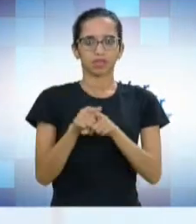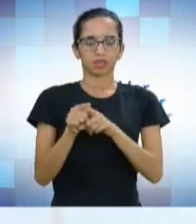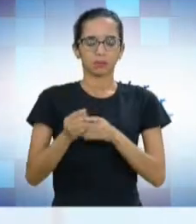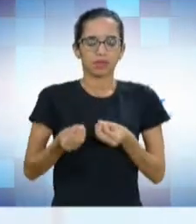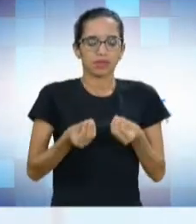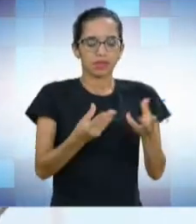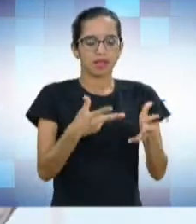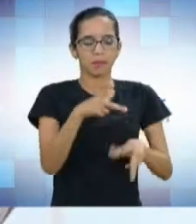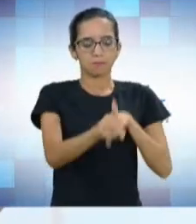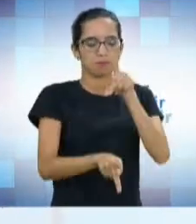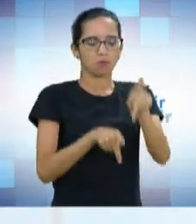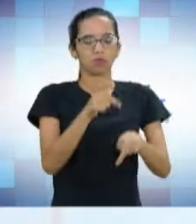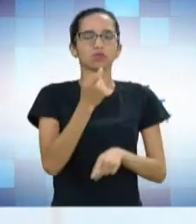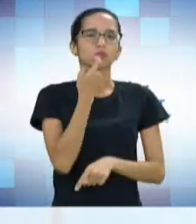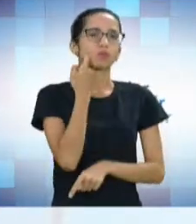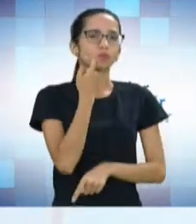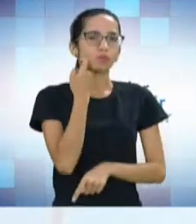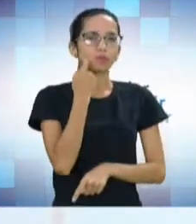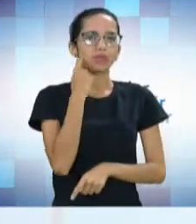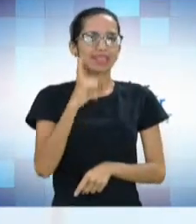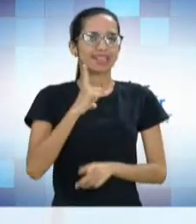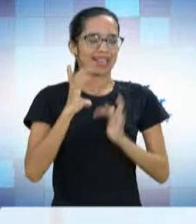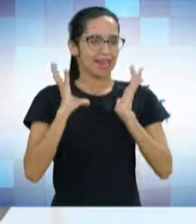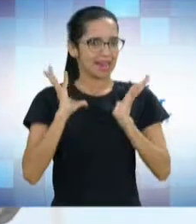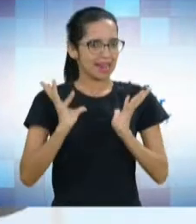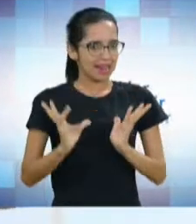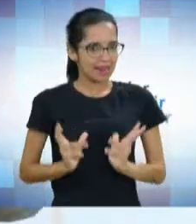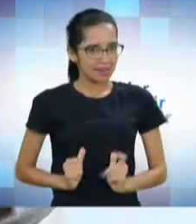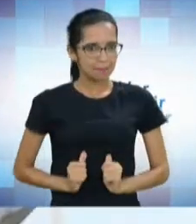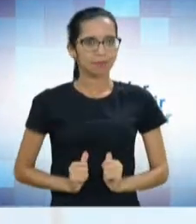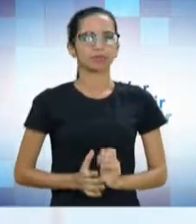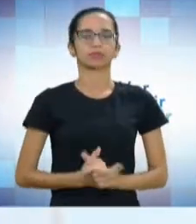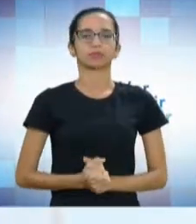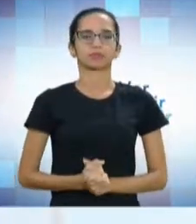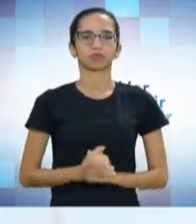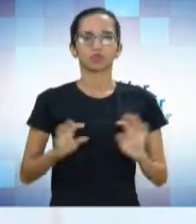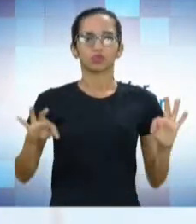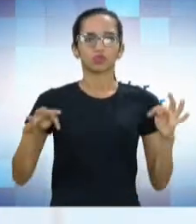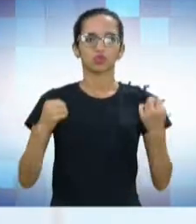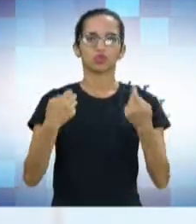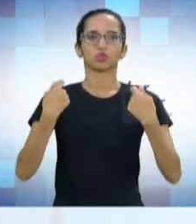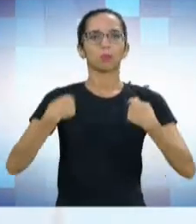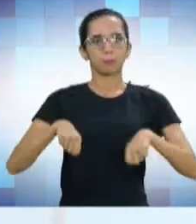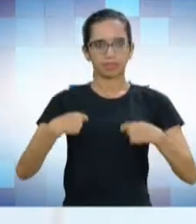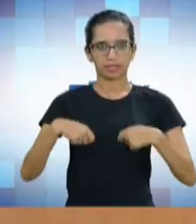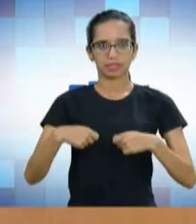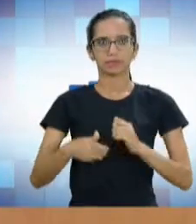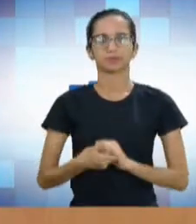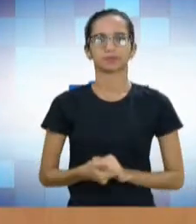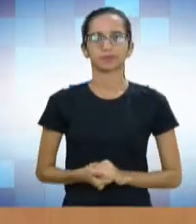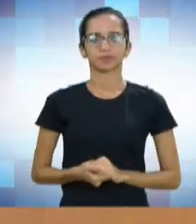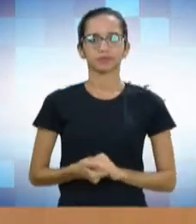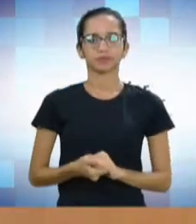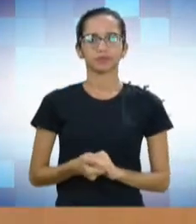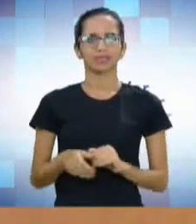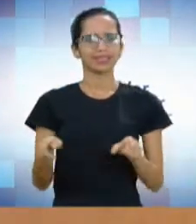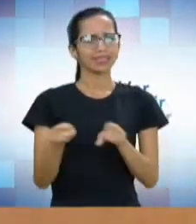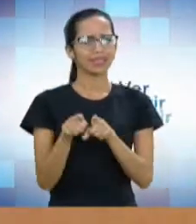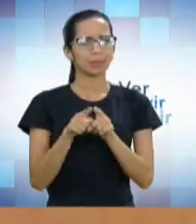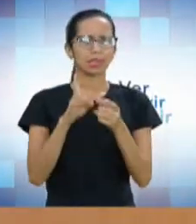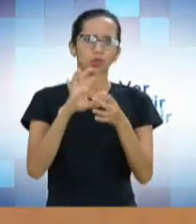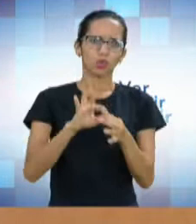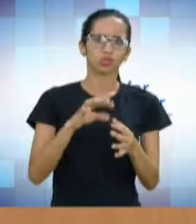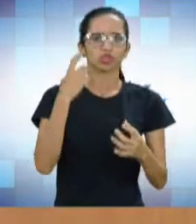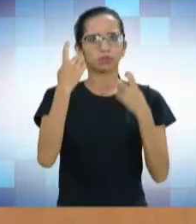os peixes com higiene contudo que deve ser oferecido bom além da dança preocupação do